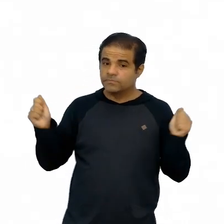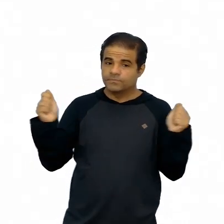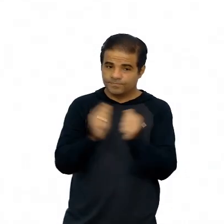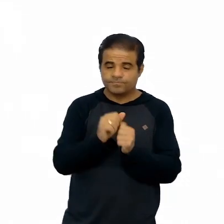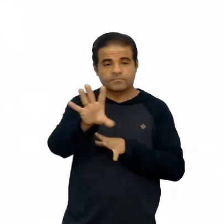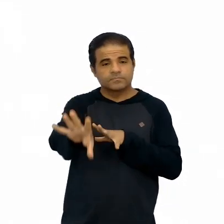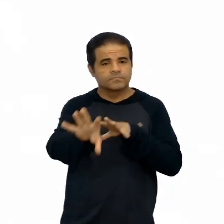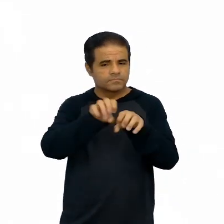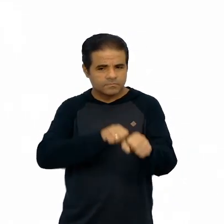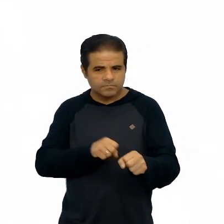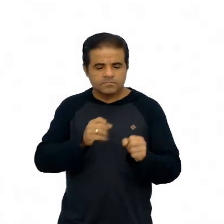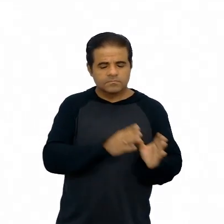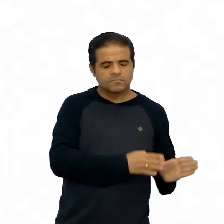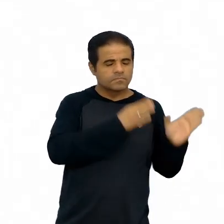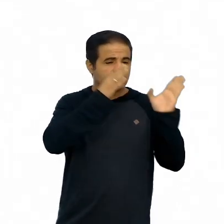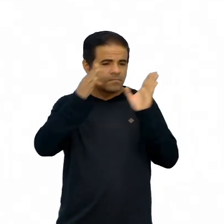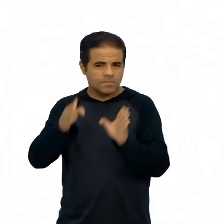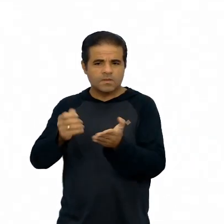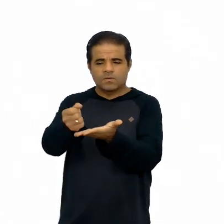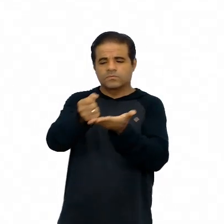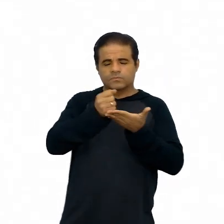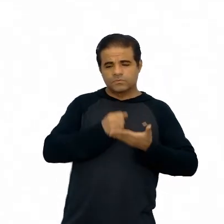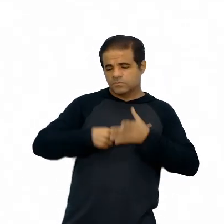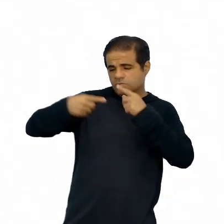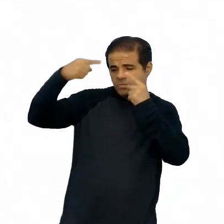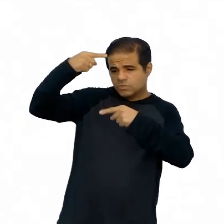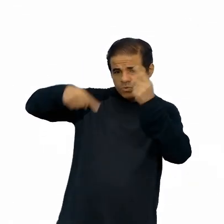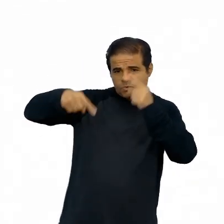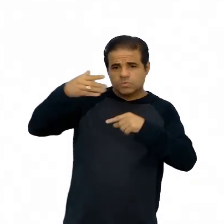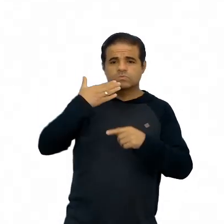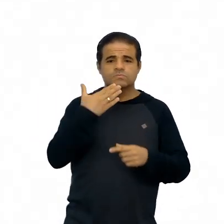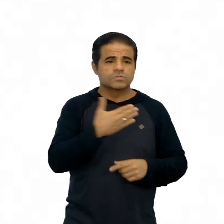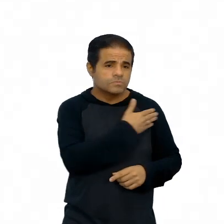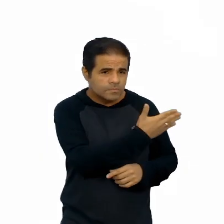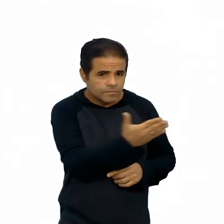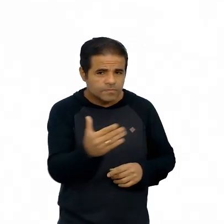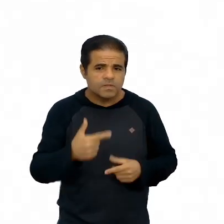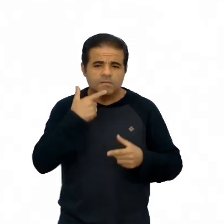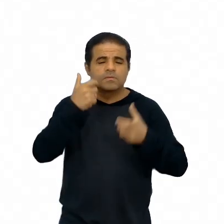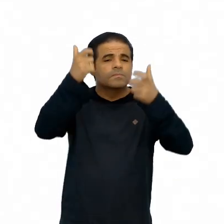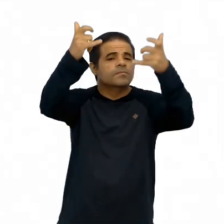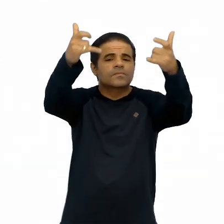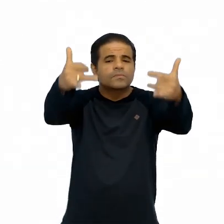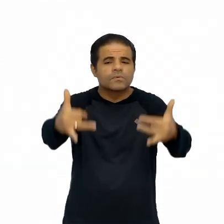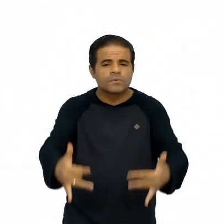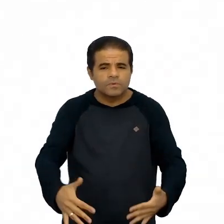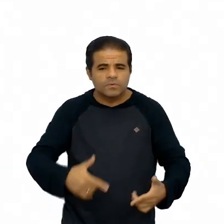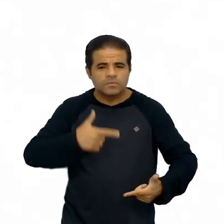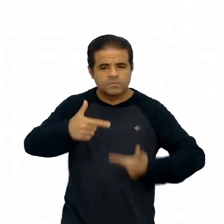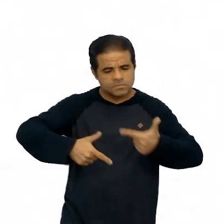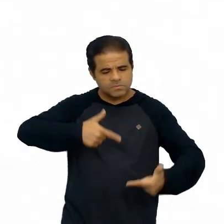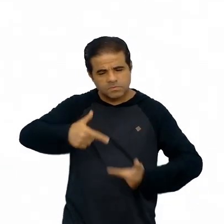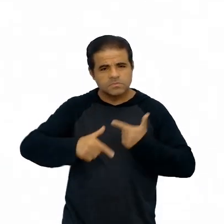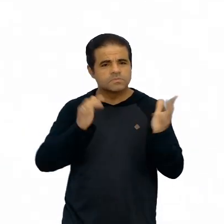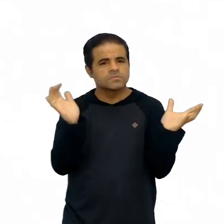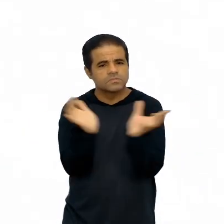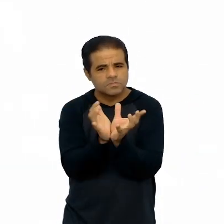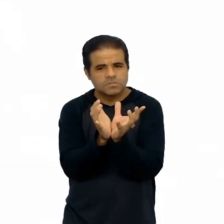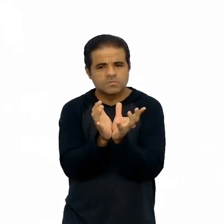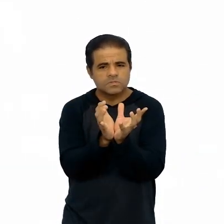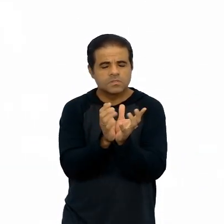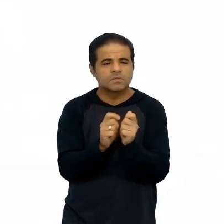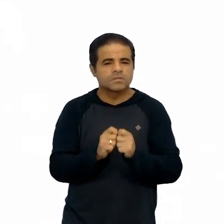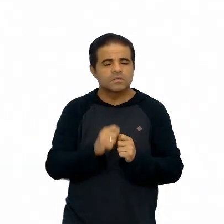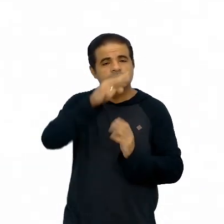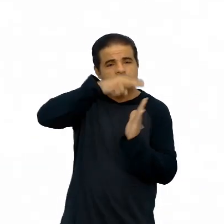a formação de etapa, onde ele trouxe uma discussão, ele pediu para vocês, ele falou que ia realizar um trabalho coletivo,